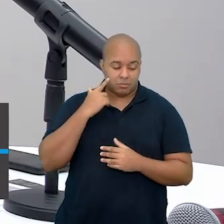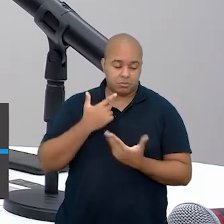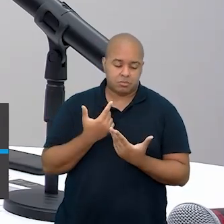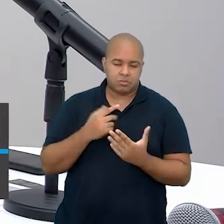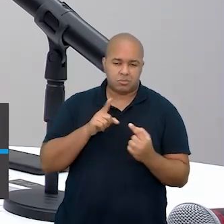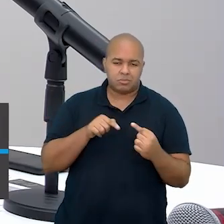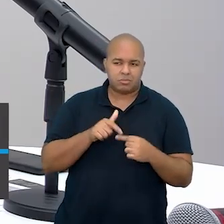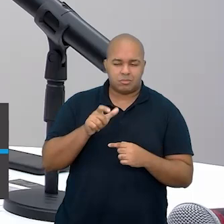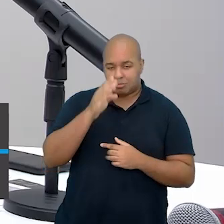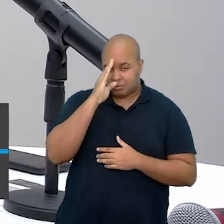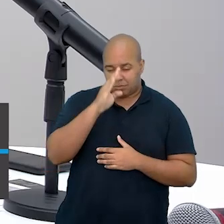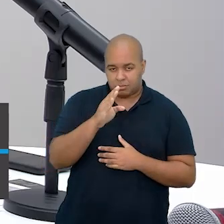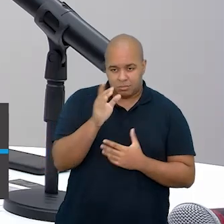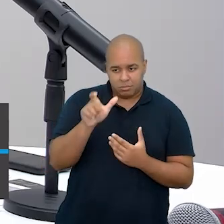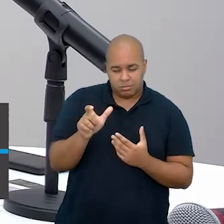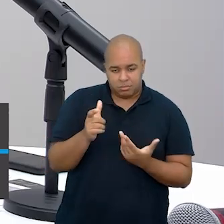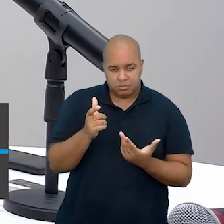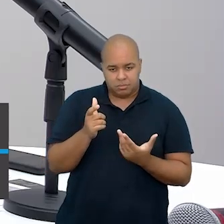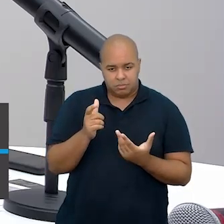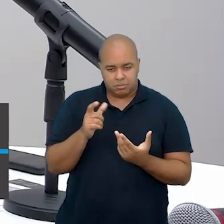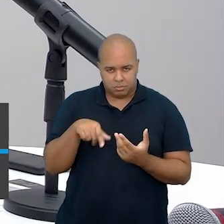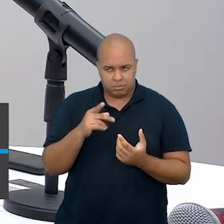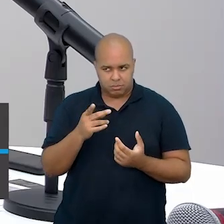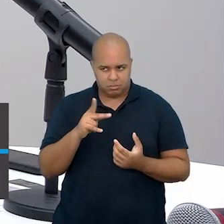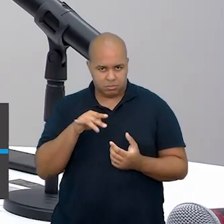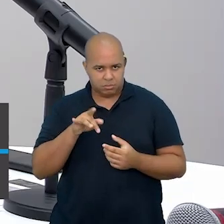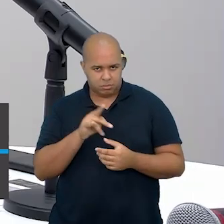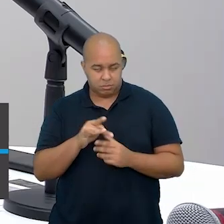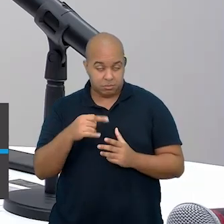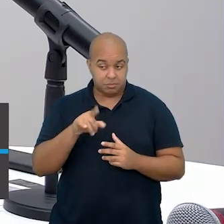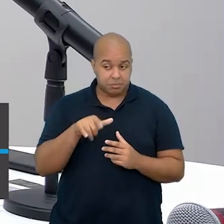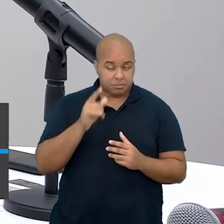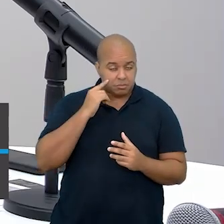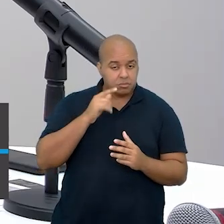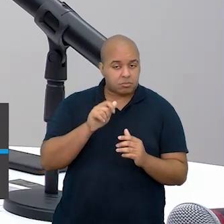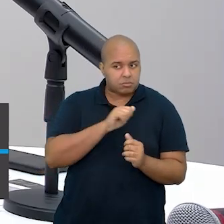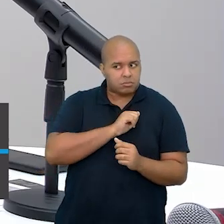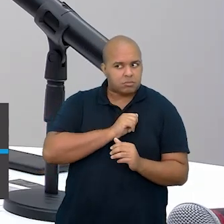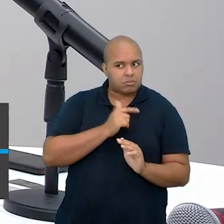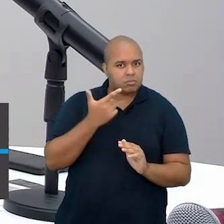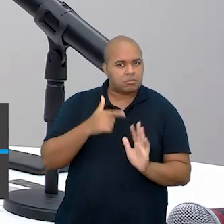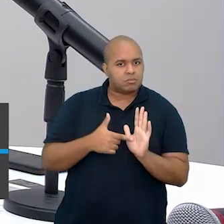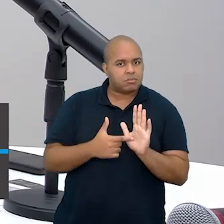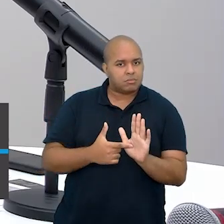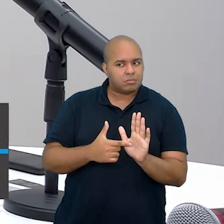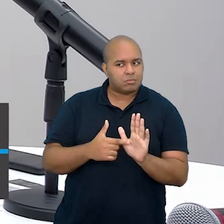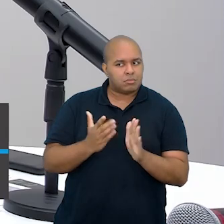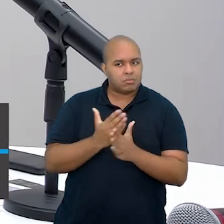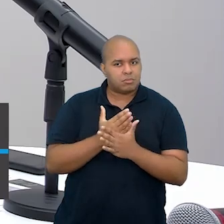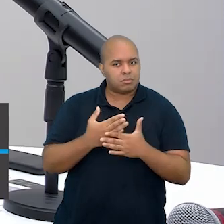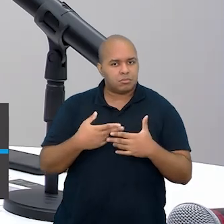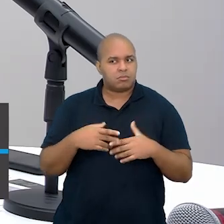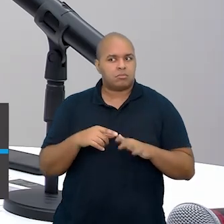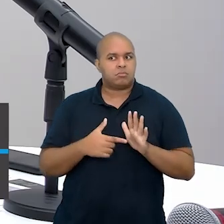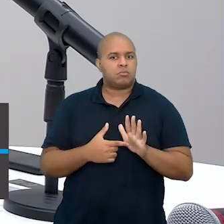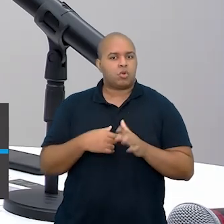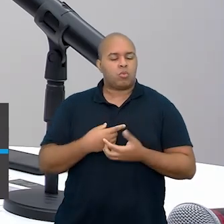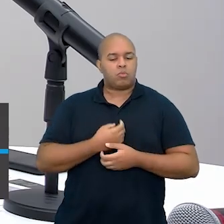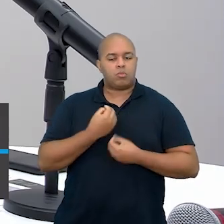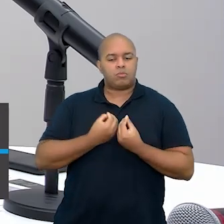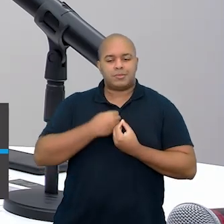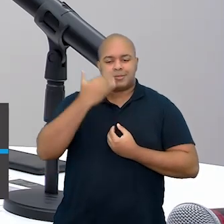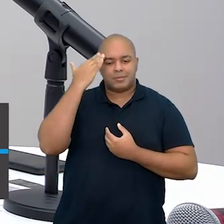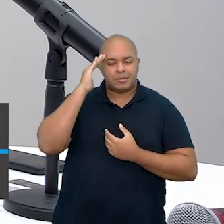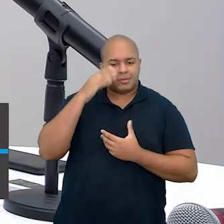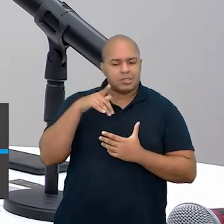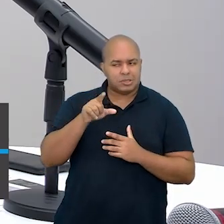O objetivo principal, né, e professores, é que os estudantes demonstrem evidências do seu nível de entendimento, ou